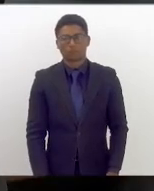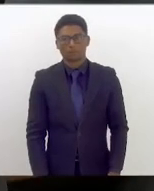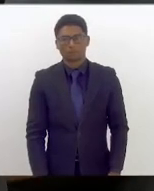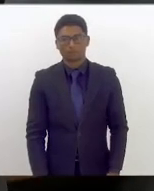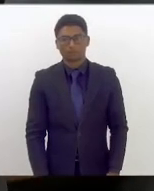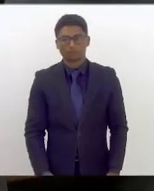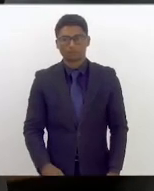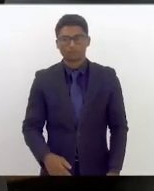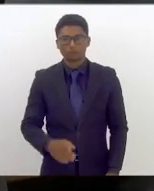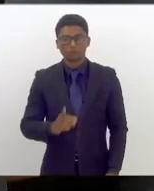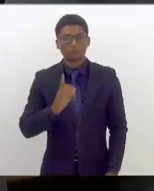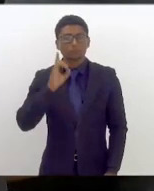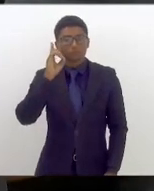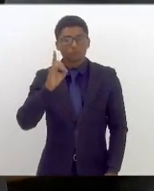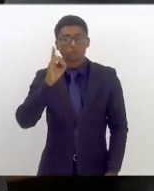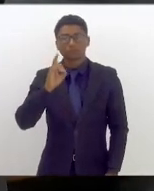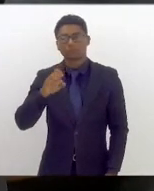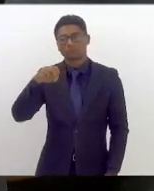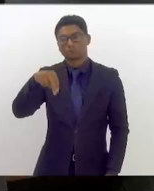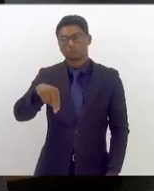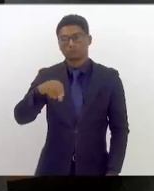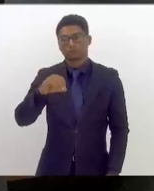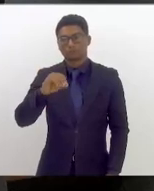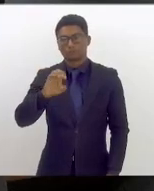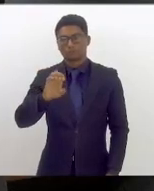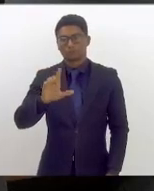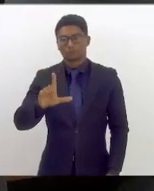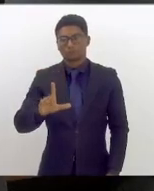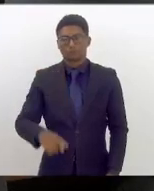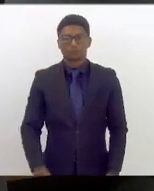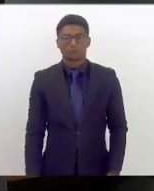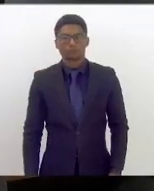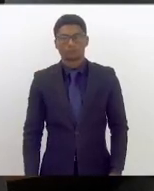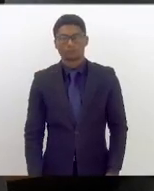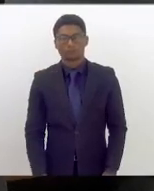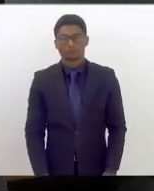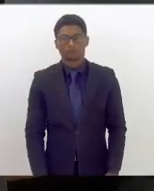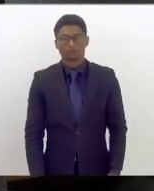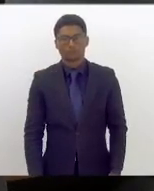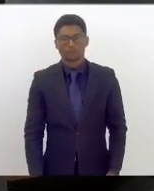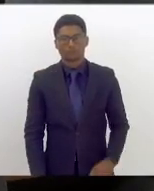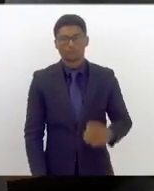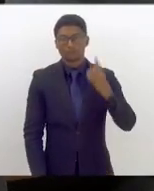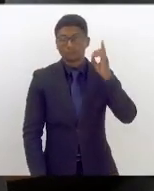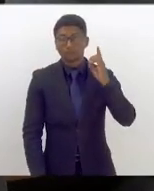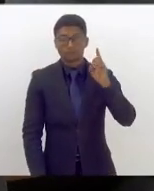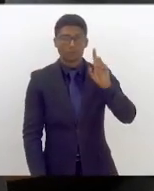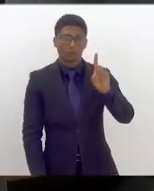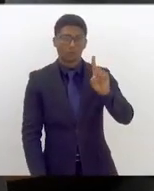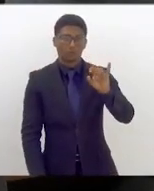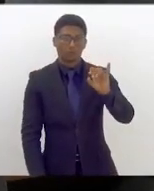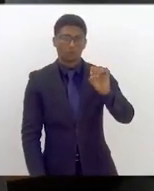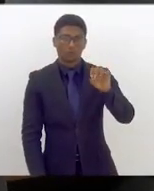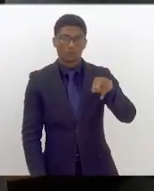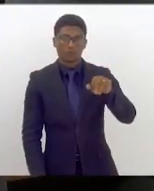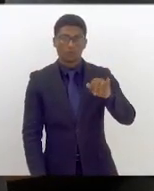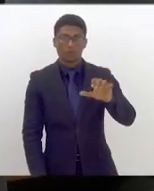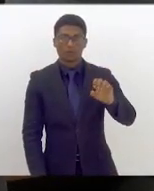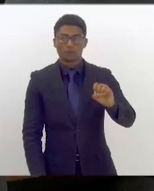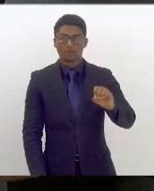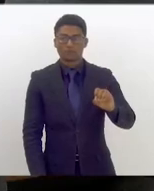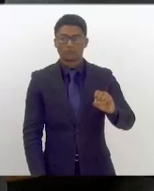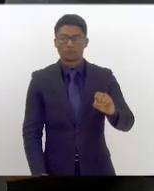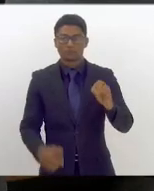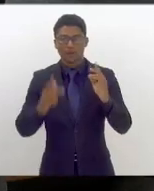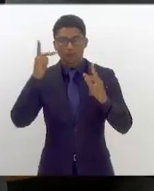Deputado Noel de Carvalho Deputado Noel de Carvalho Deputado Dionísio Lins de visual novo